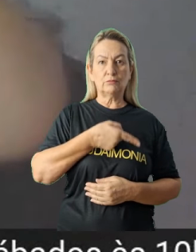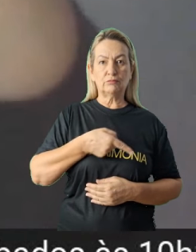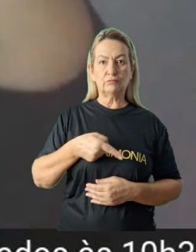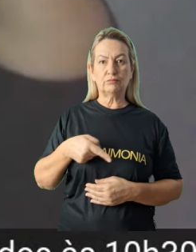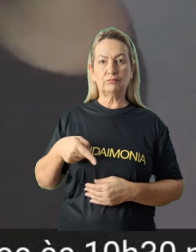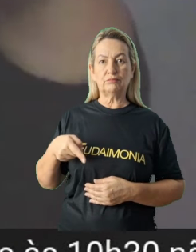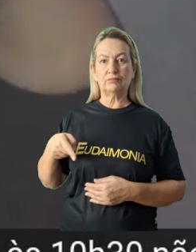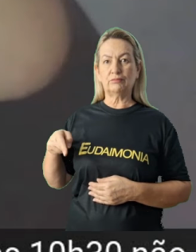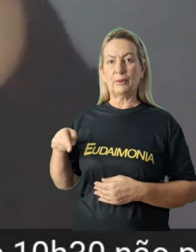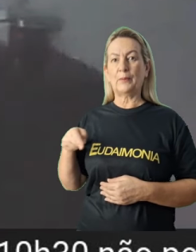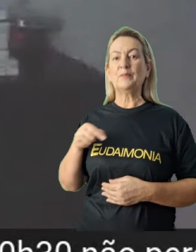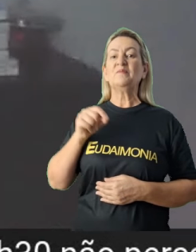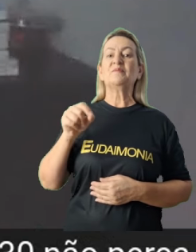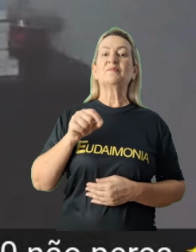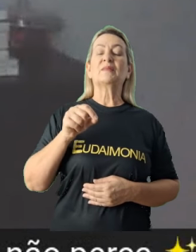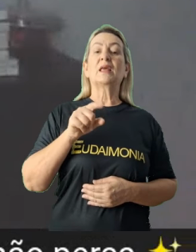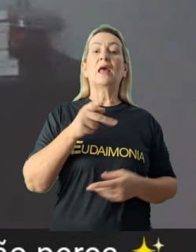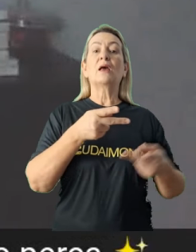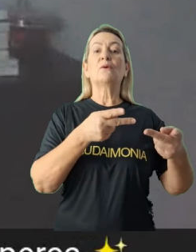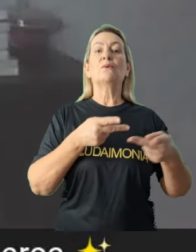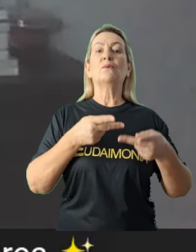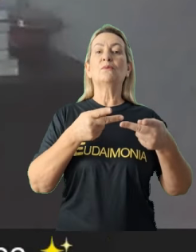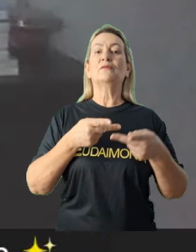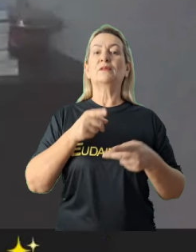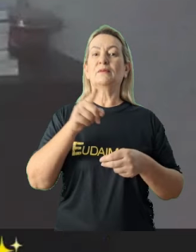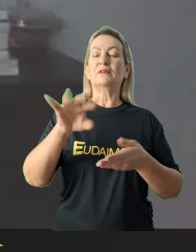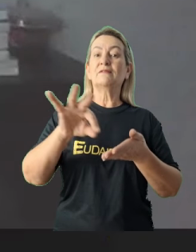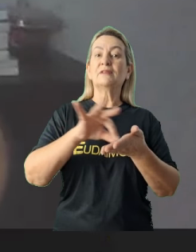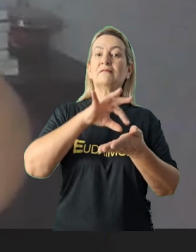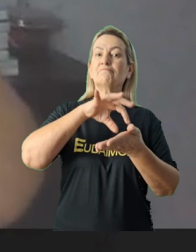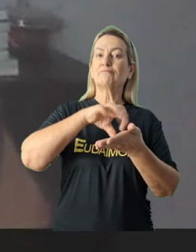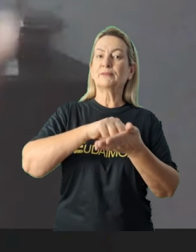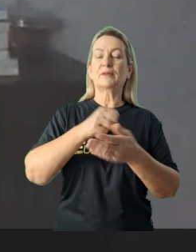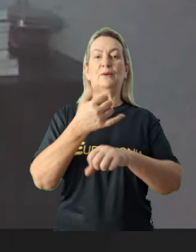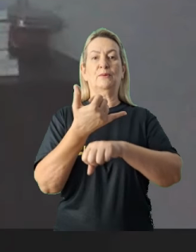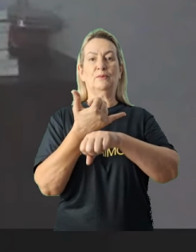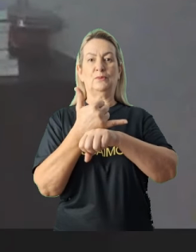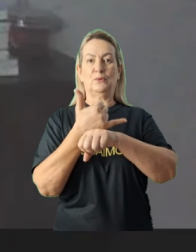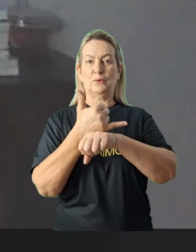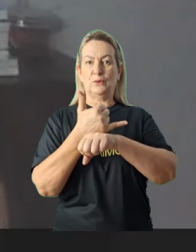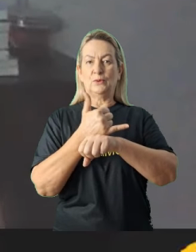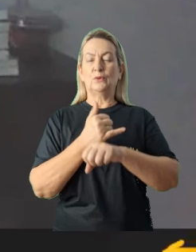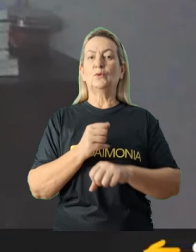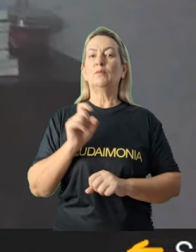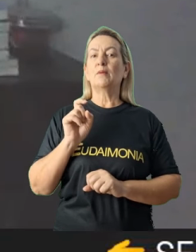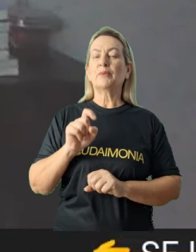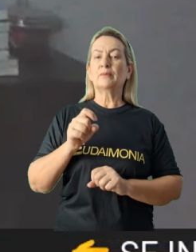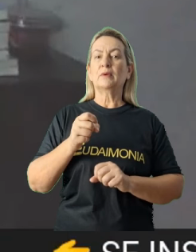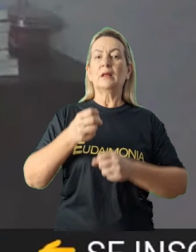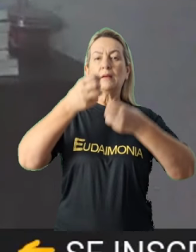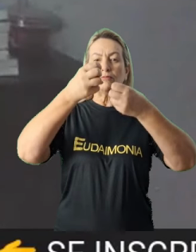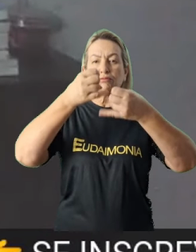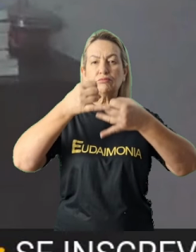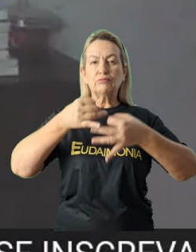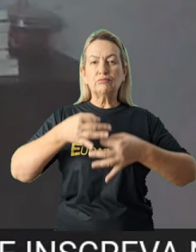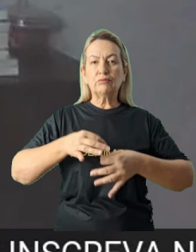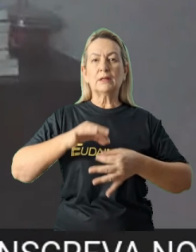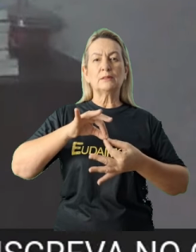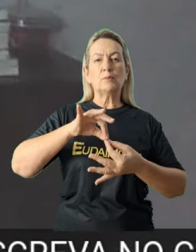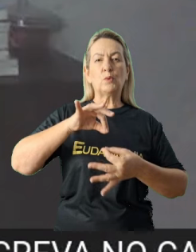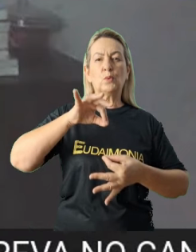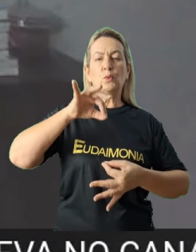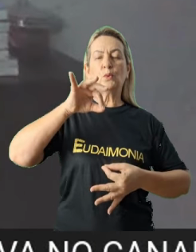vocês estão vendo aqui no rodapé, né? Para que vocês, um convite, né? Para que vocês se inscrevam no canal, para que vocês cliquem lá na descrição